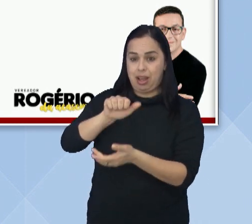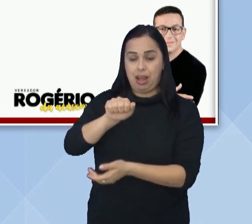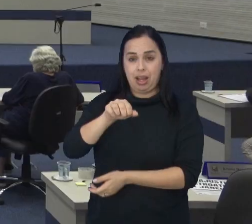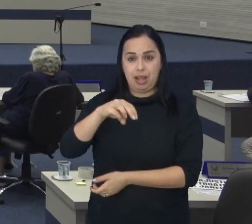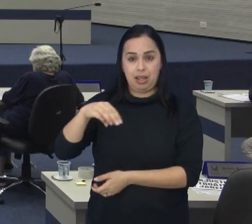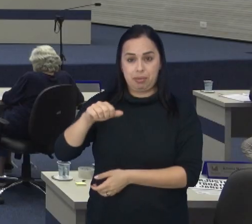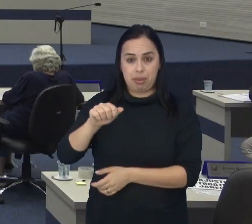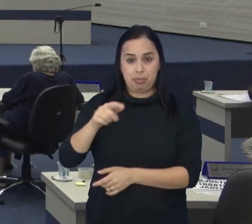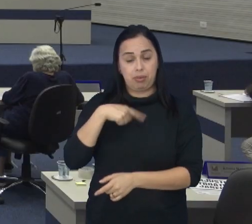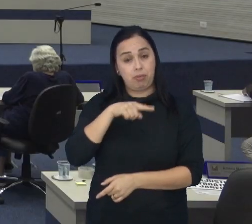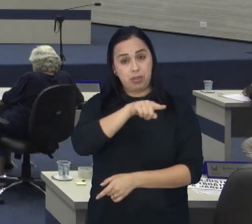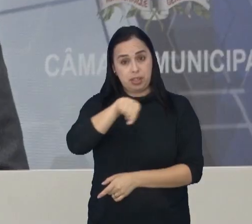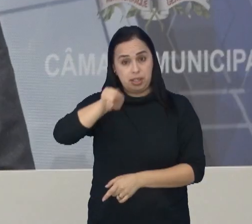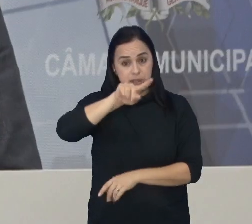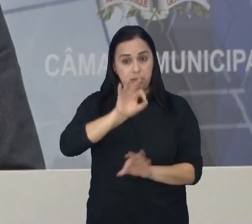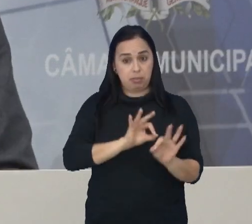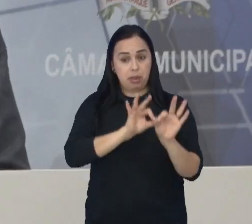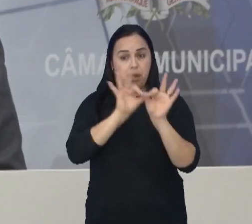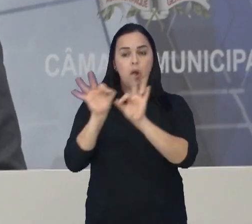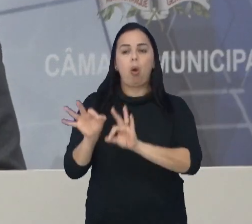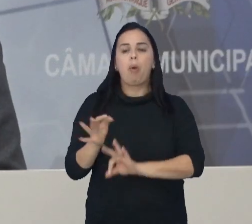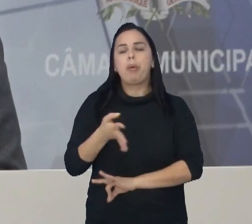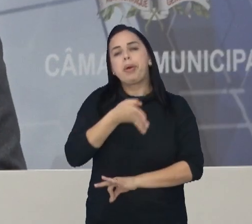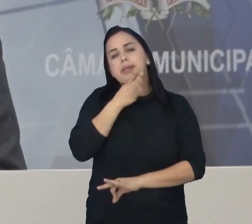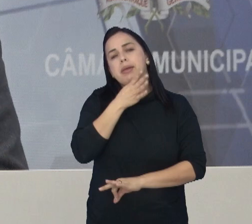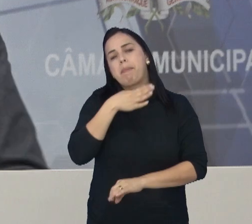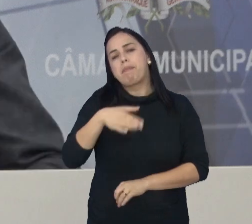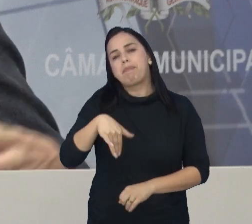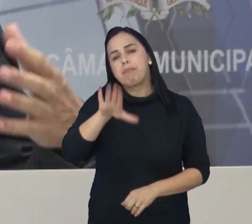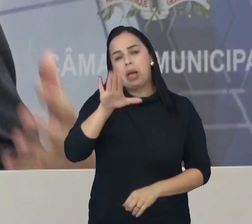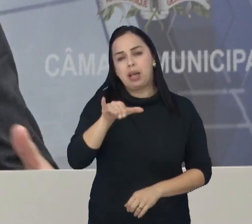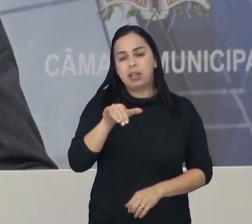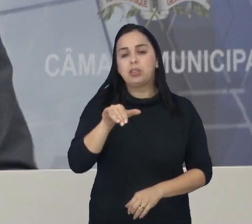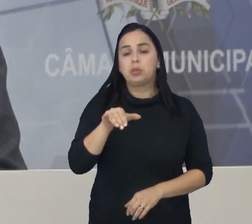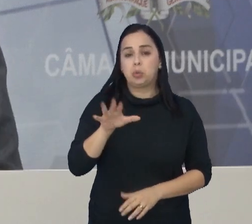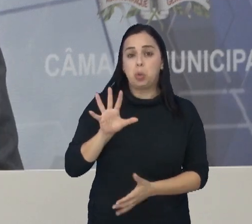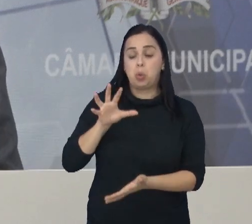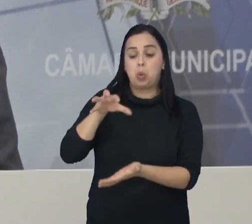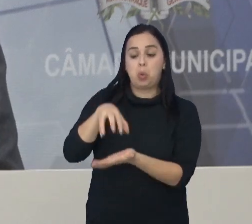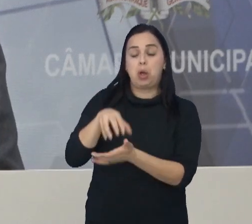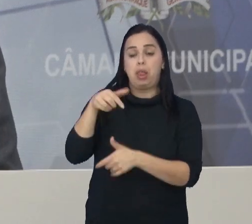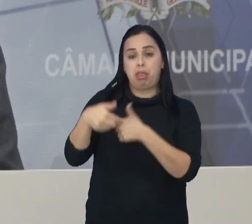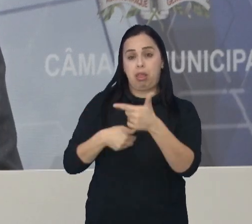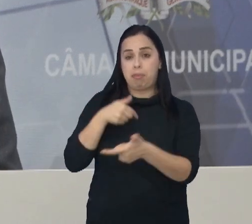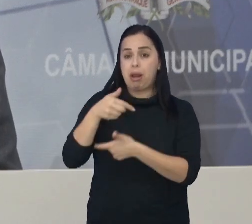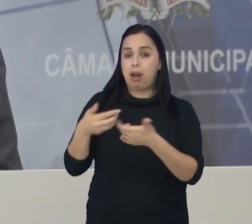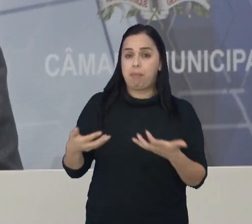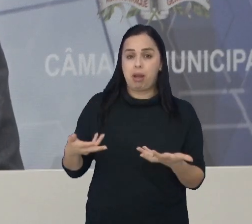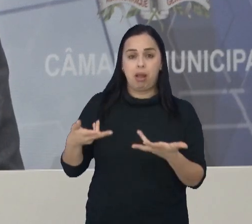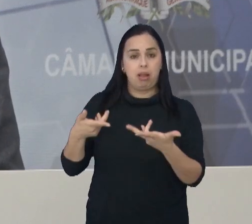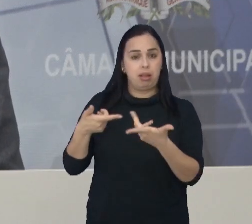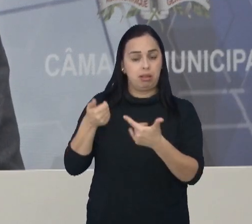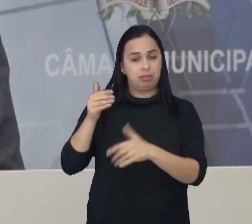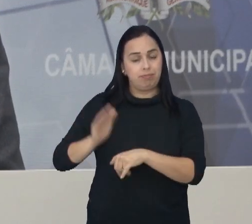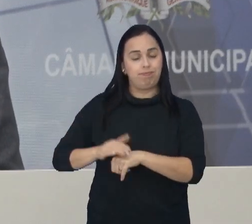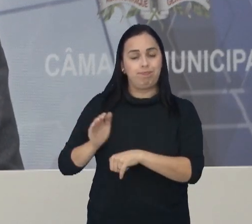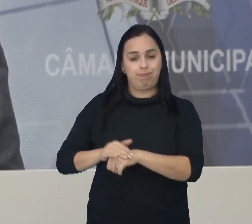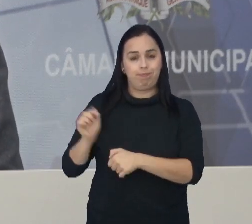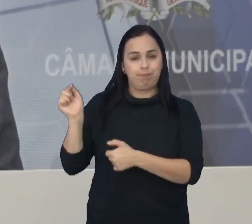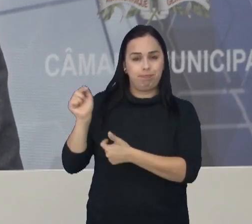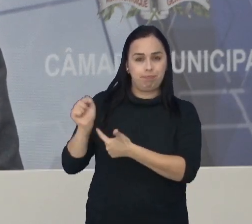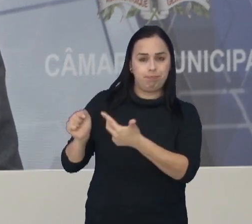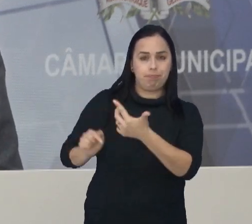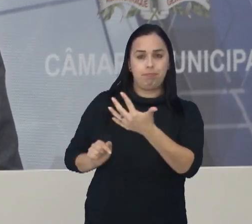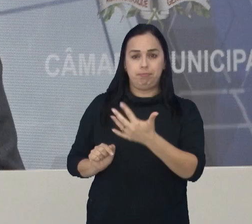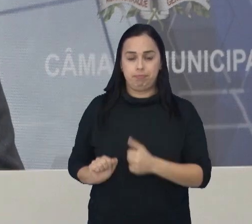para que vocês possam, né, conhecer um pouquinho desse grande trabalho que é desenvolvido